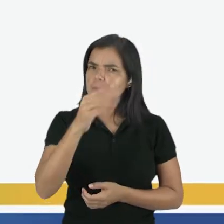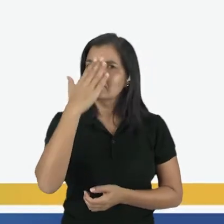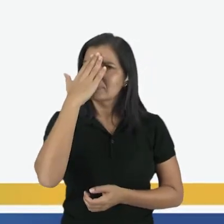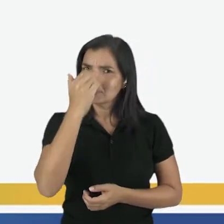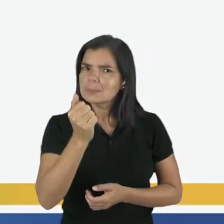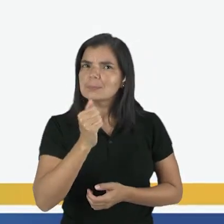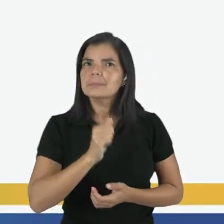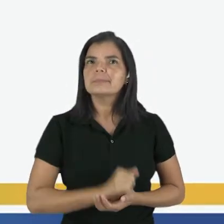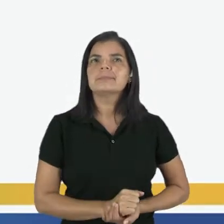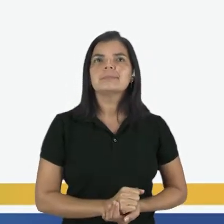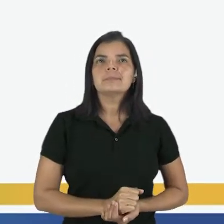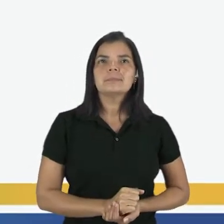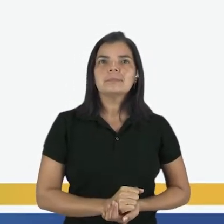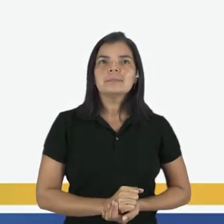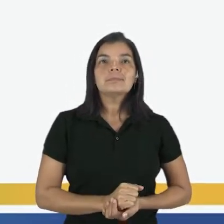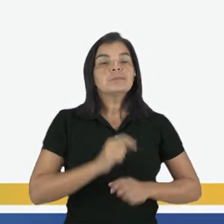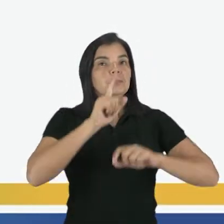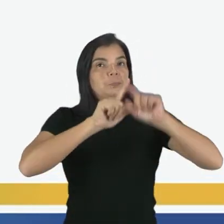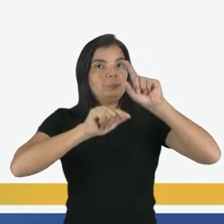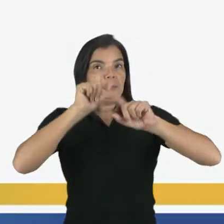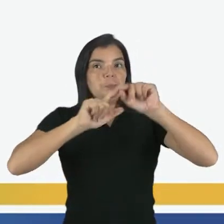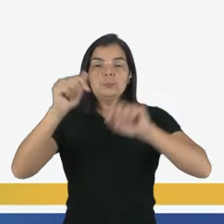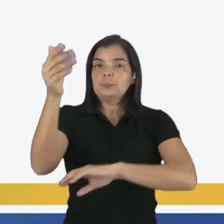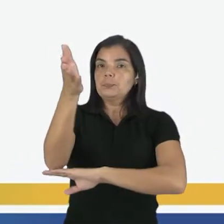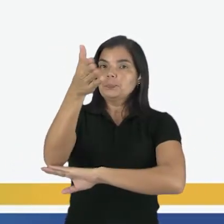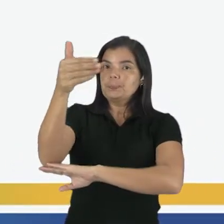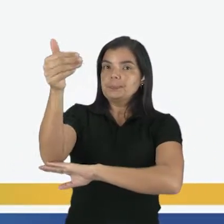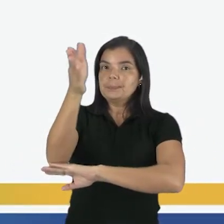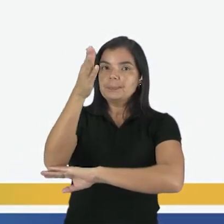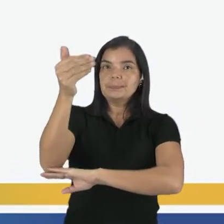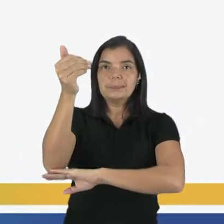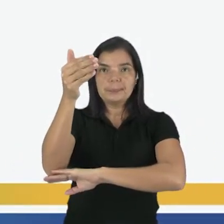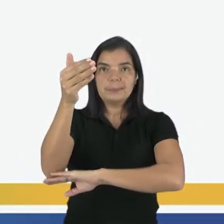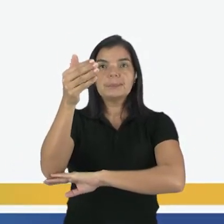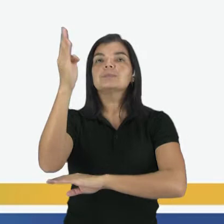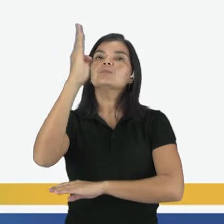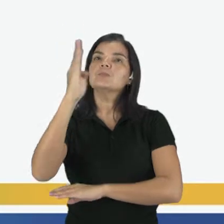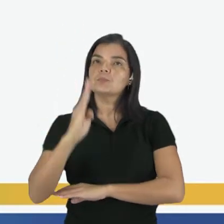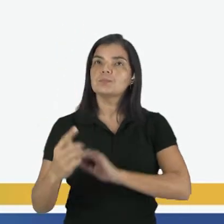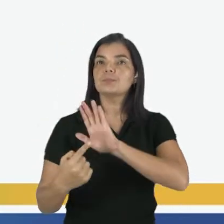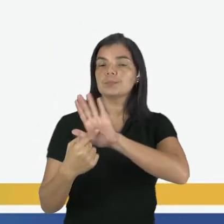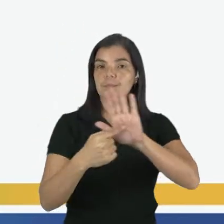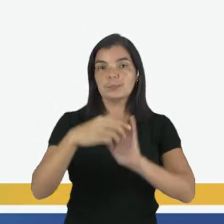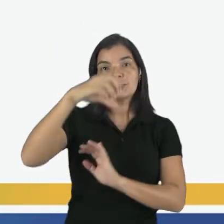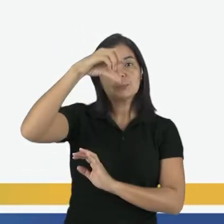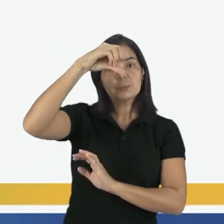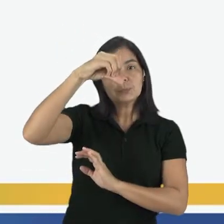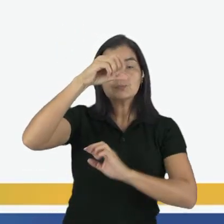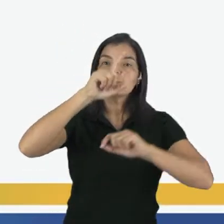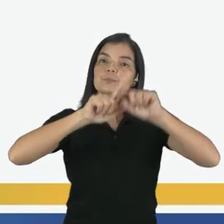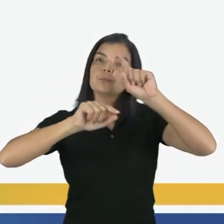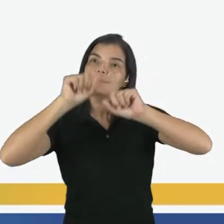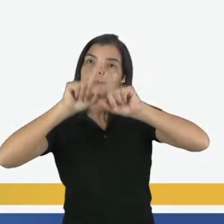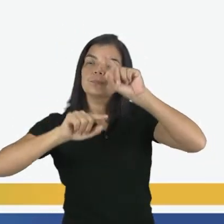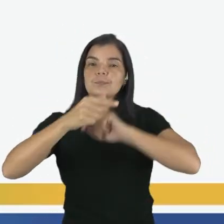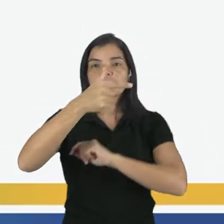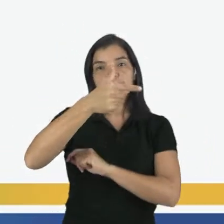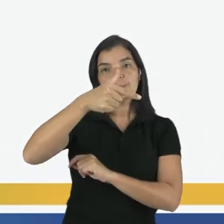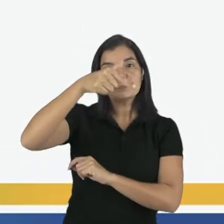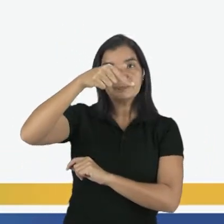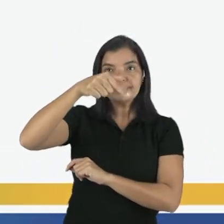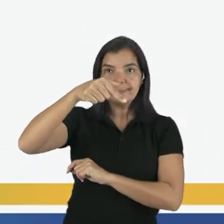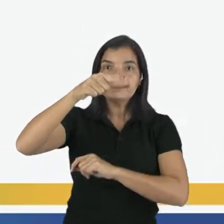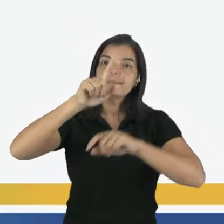sabia? Nas estrelas da bandeira do Brasil aparecem 9 constelações e